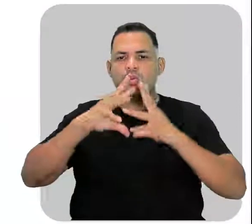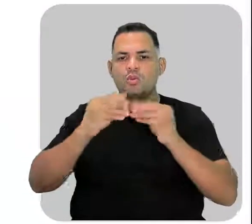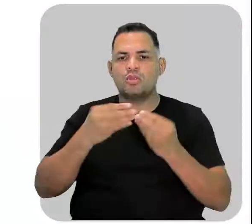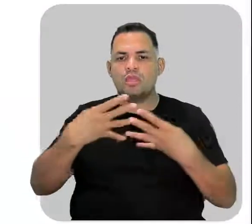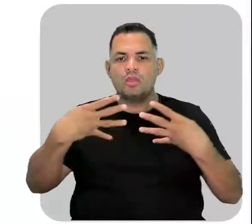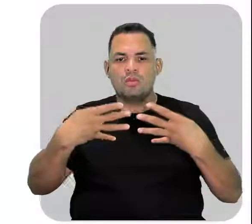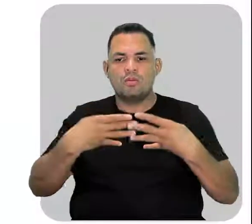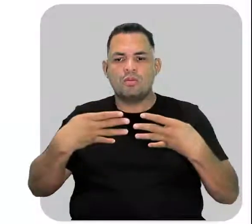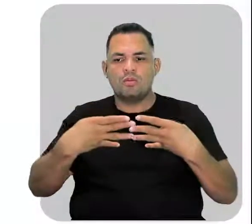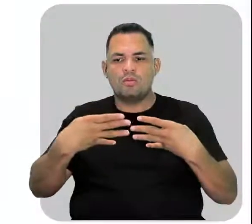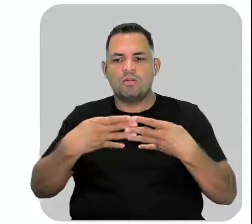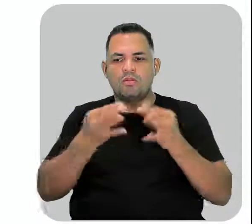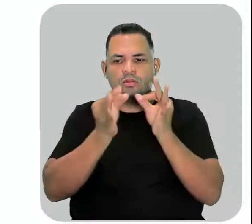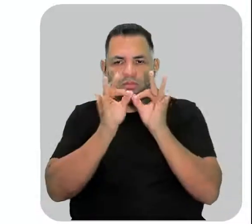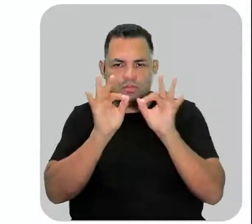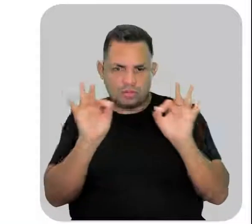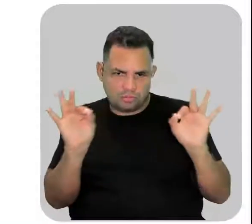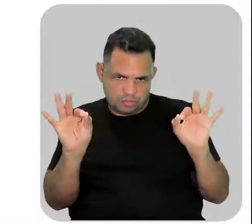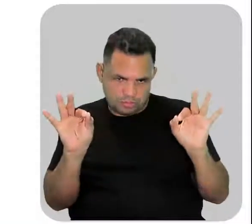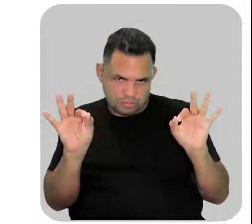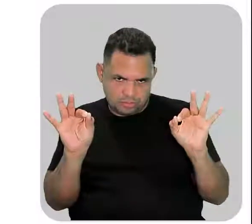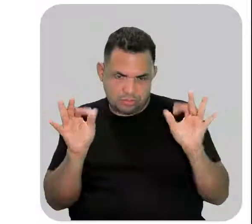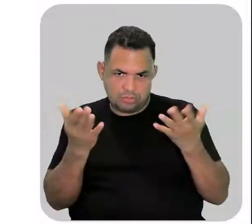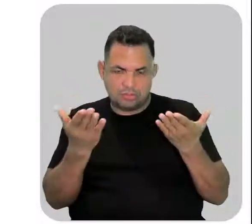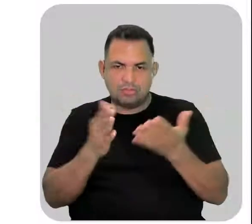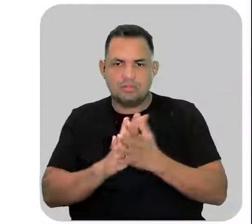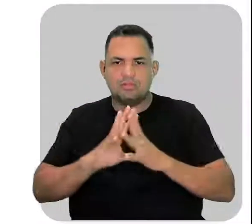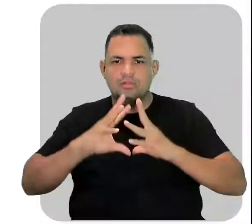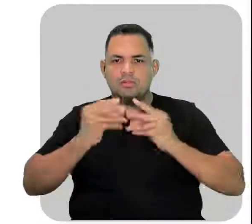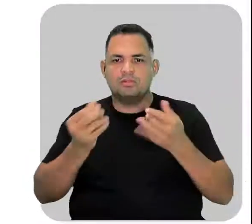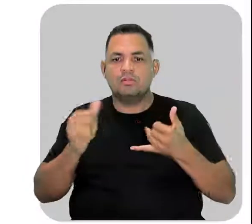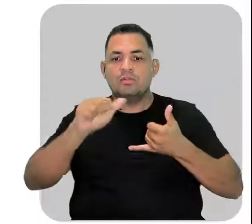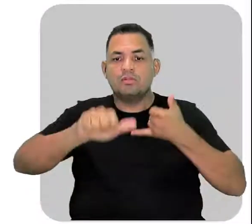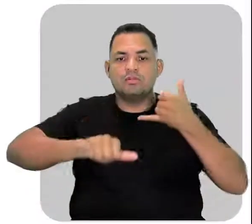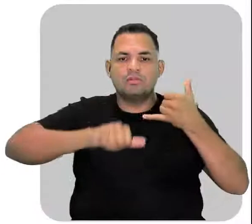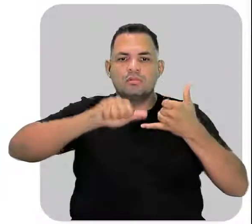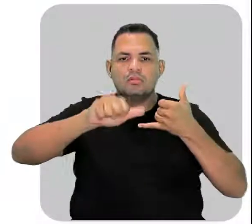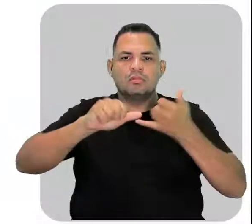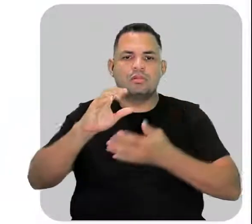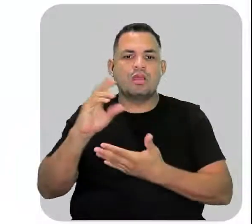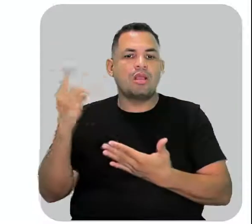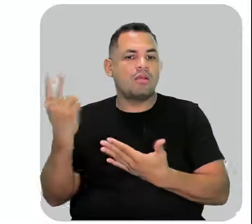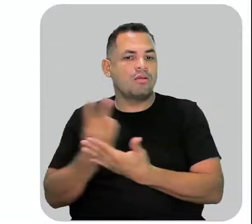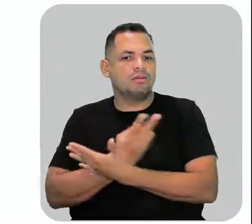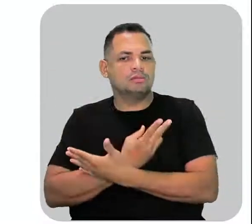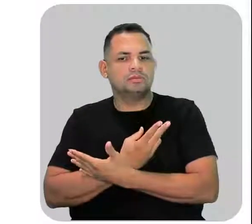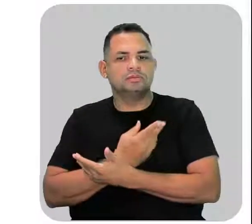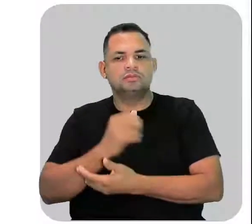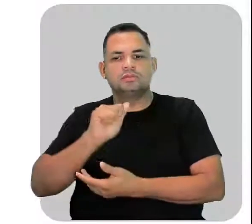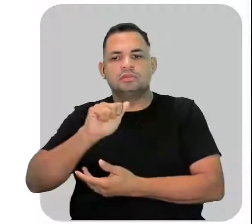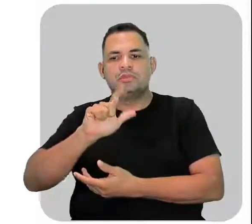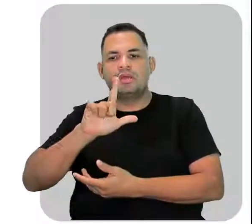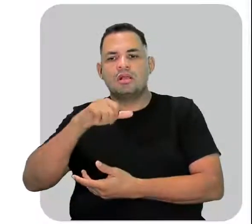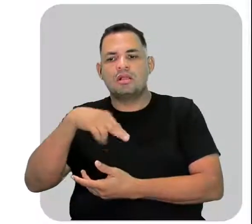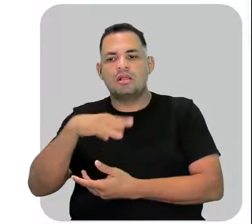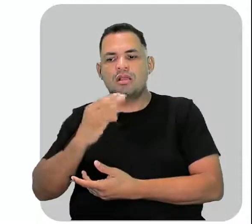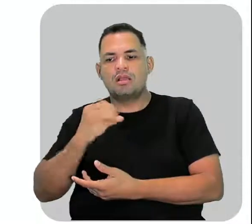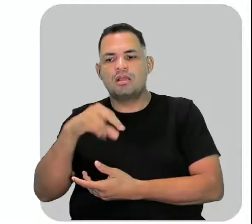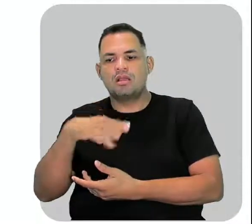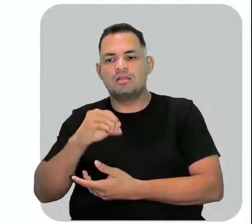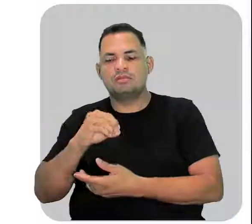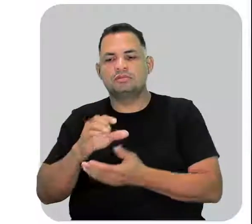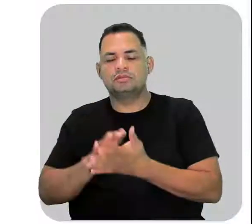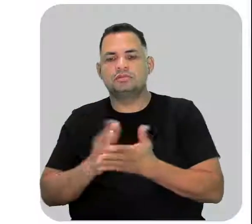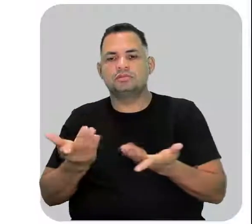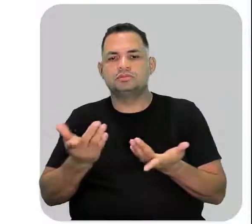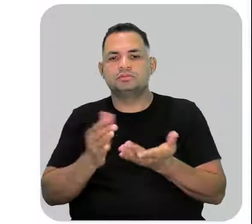4 ligações do tipo simples. Então, toda reação que for ocorrer nos alcanos, elas serão